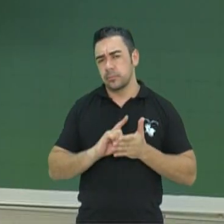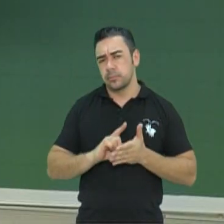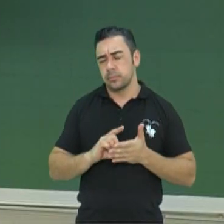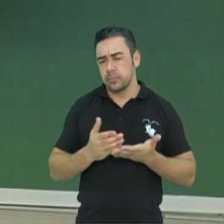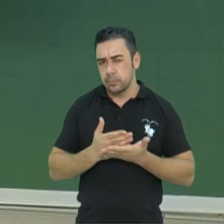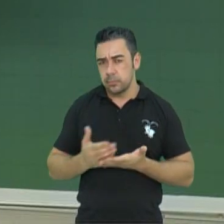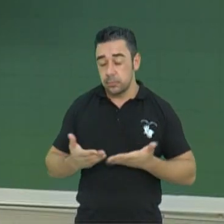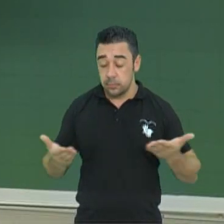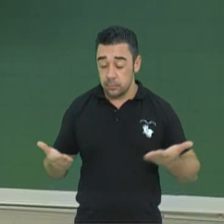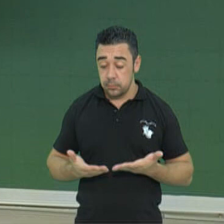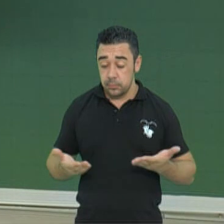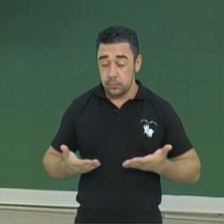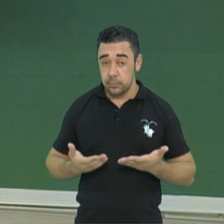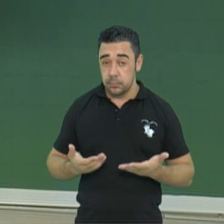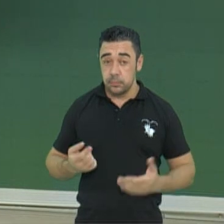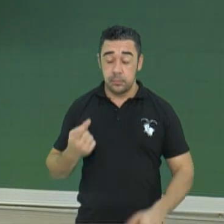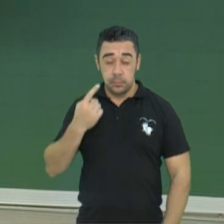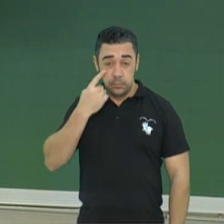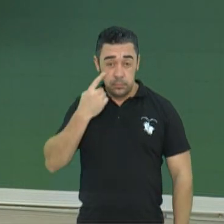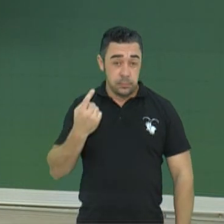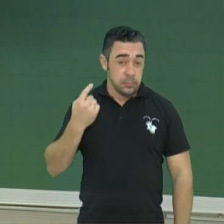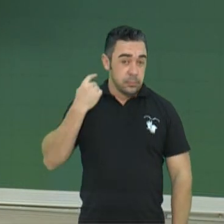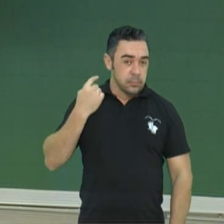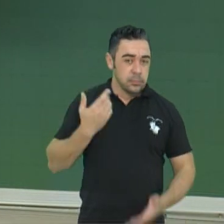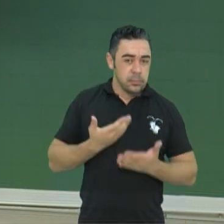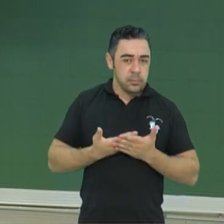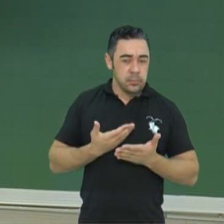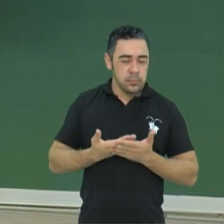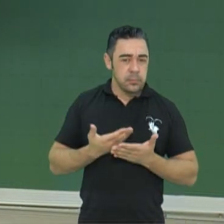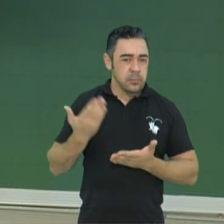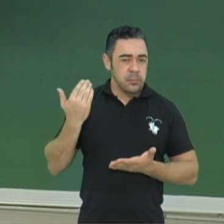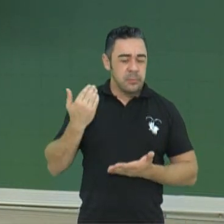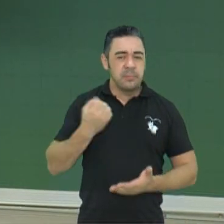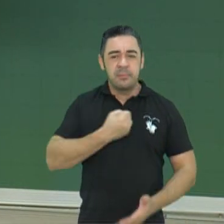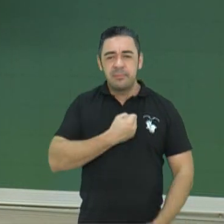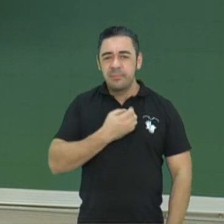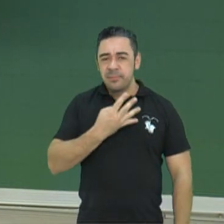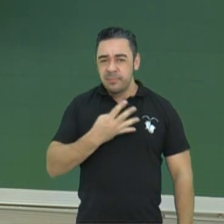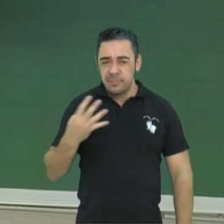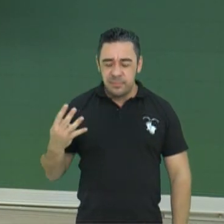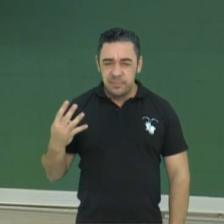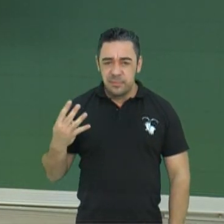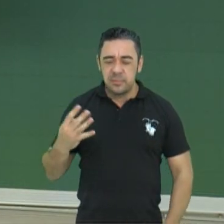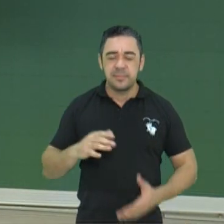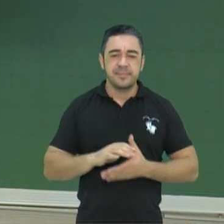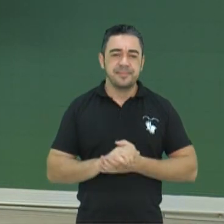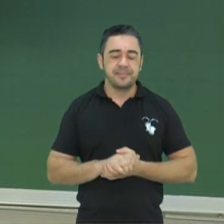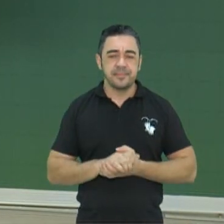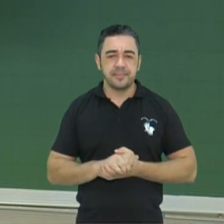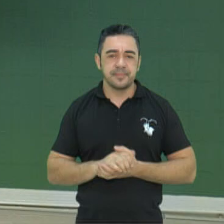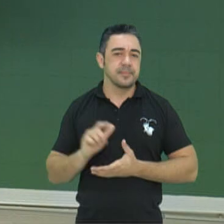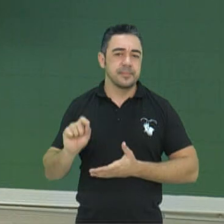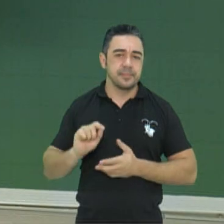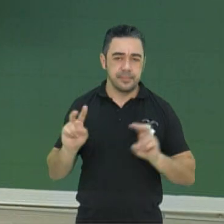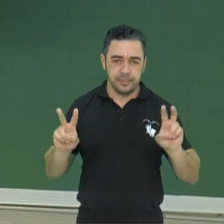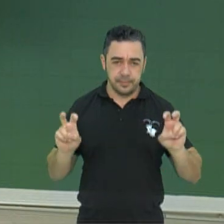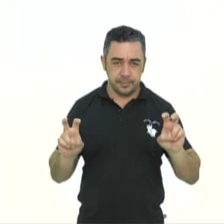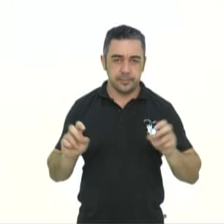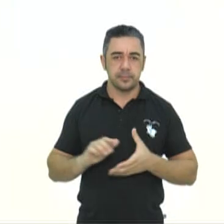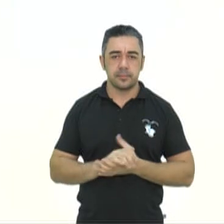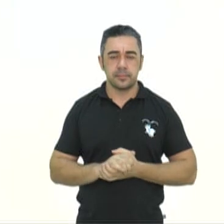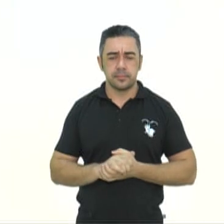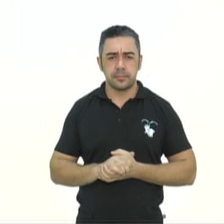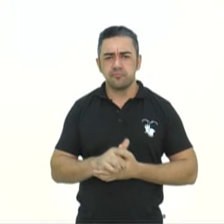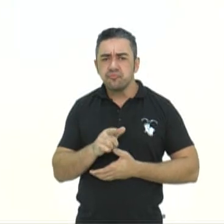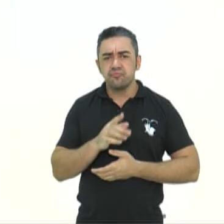hoje, vamos acordar que hablamos em la classe passada, la classe de número 44, que tinha como título ¿Conoces